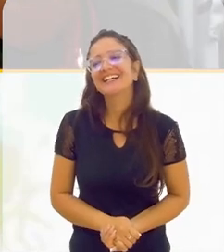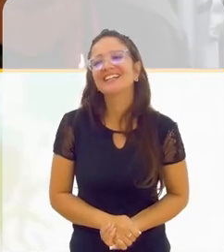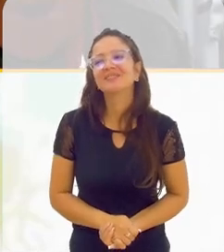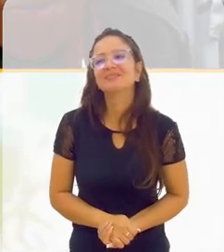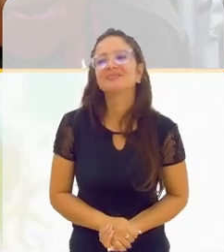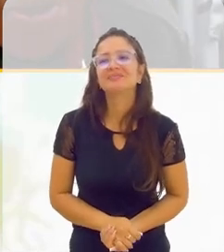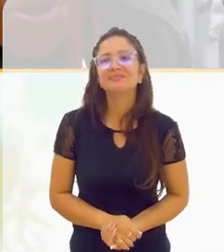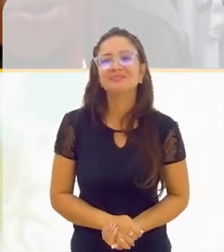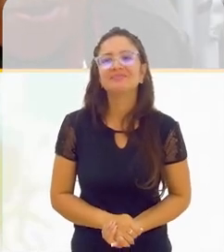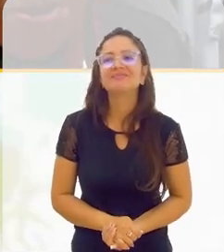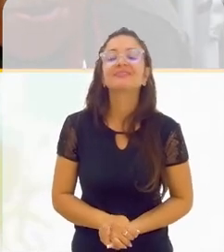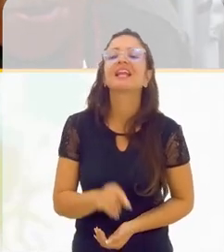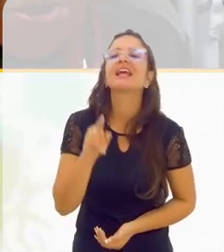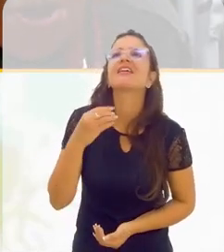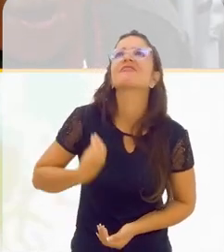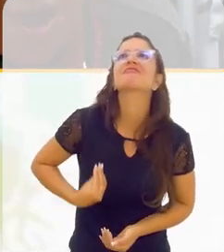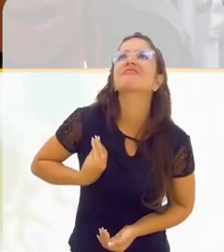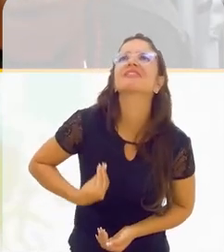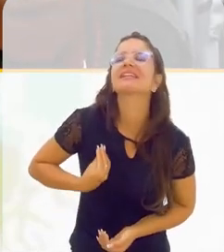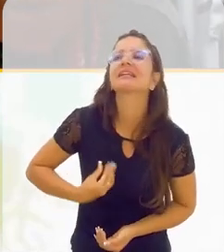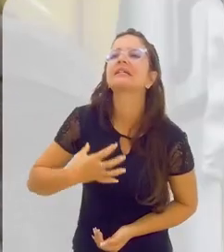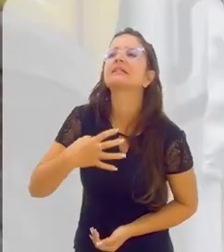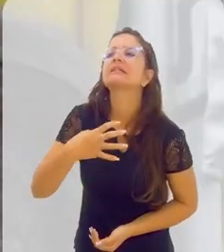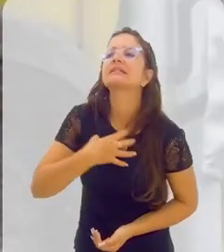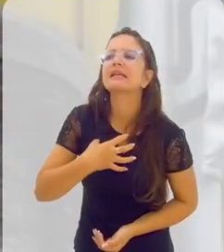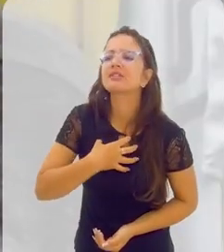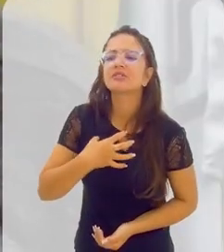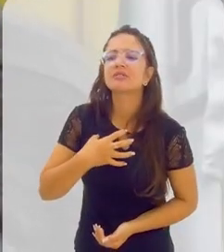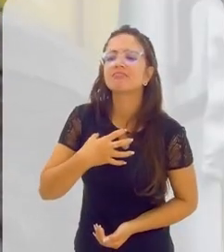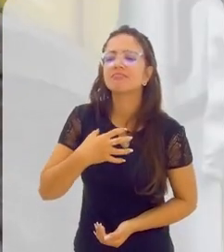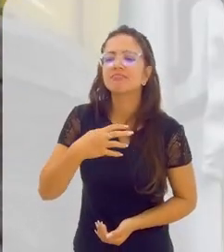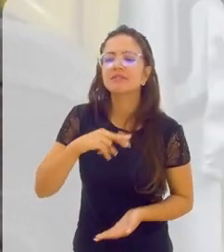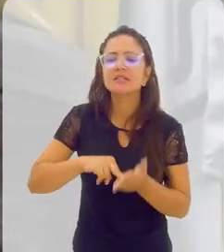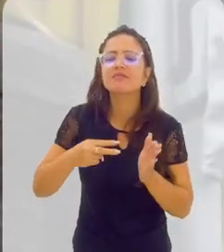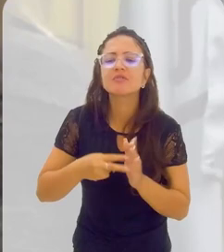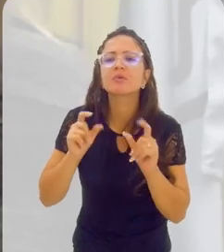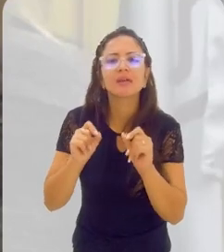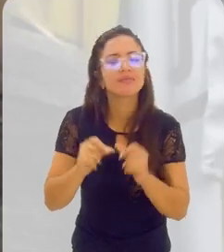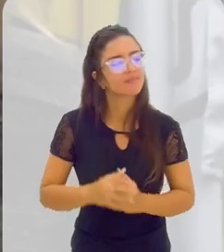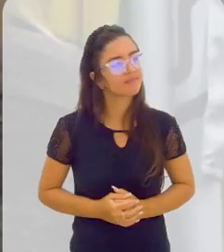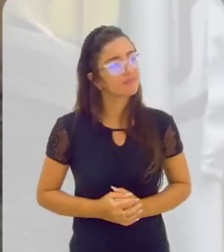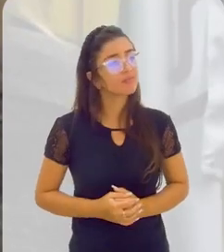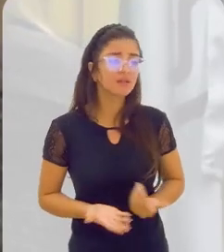o sentido da vida é viver